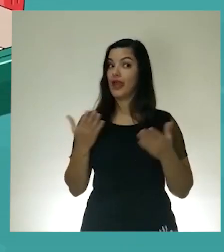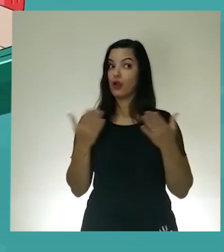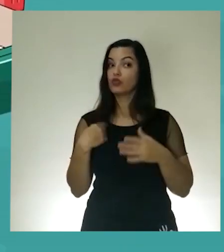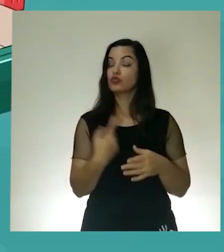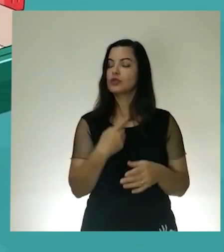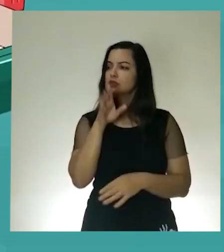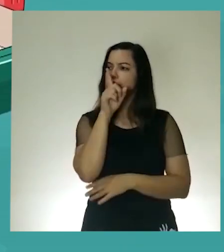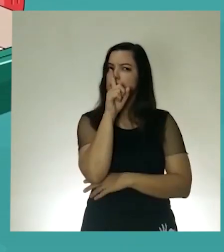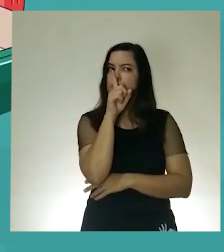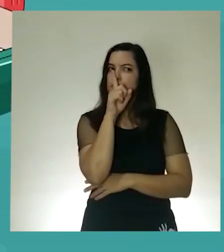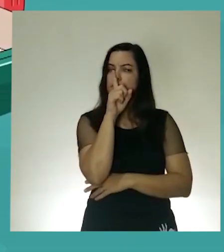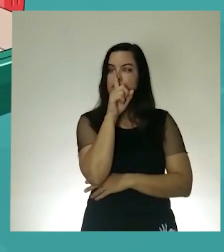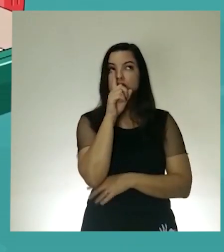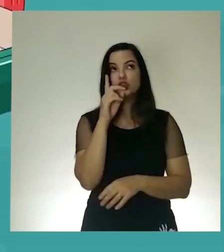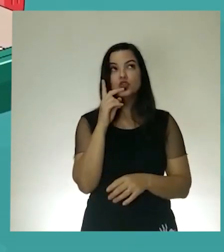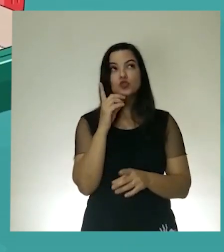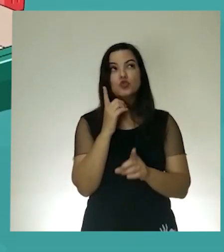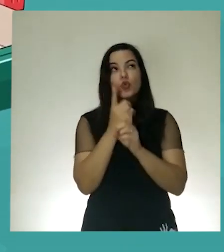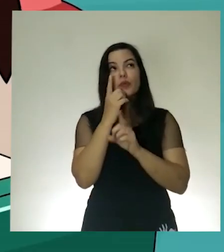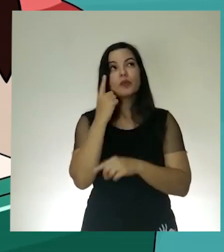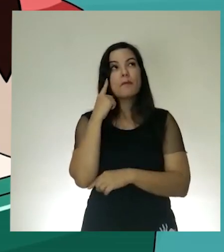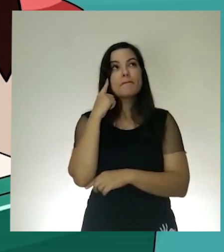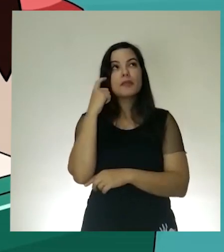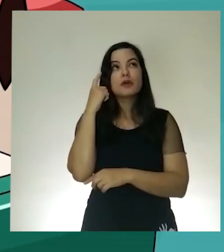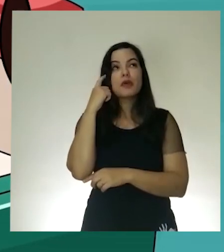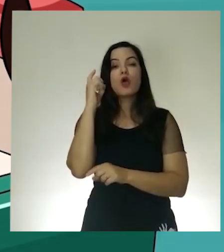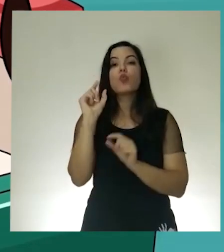fazer silêncio e descobrir que barulho é esse.